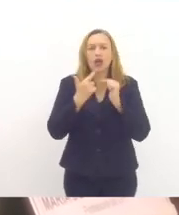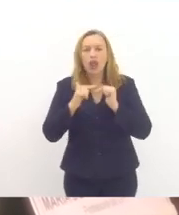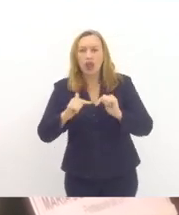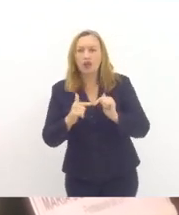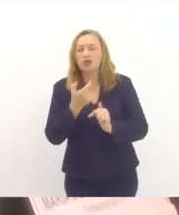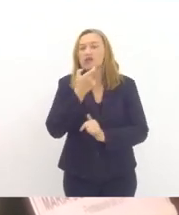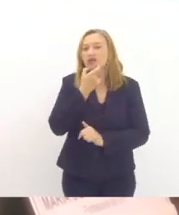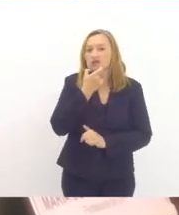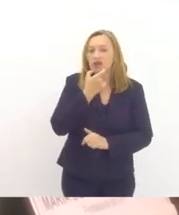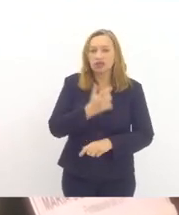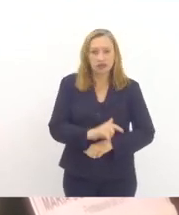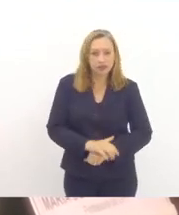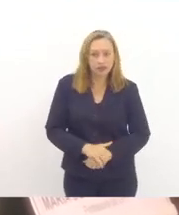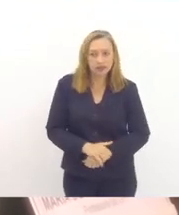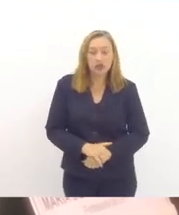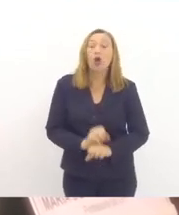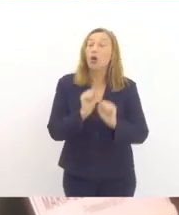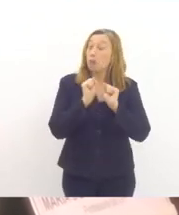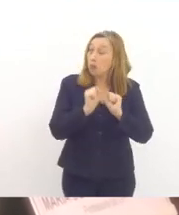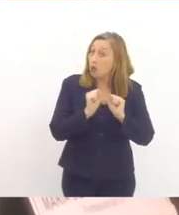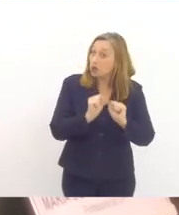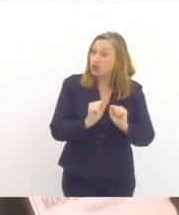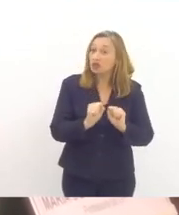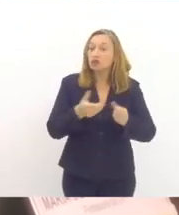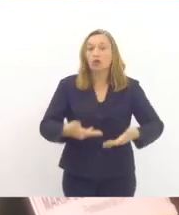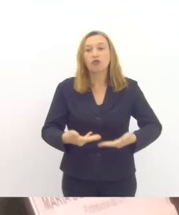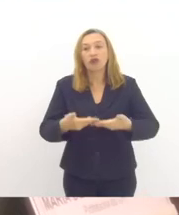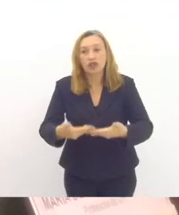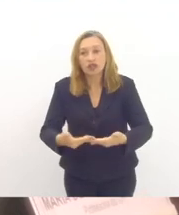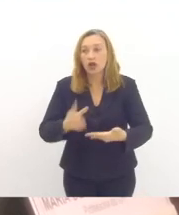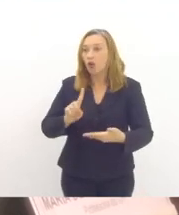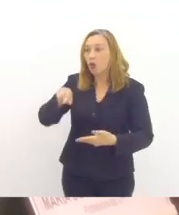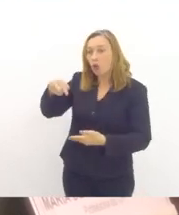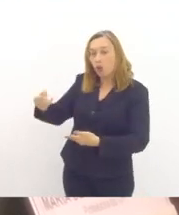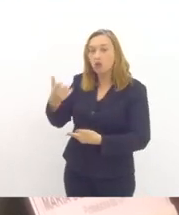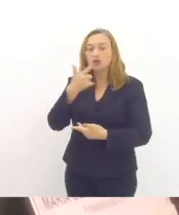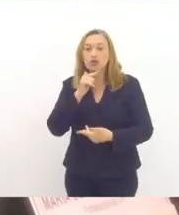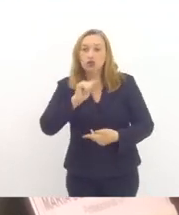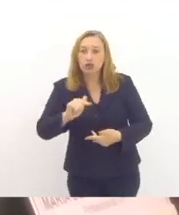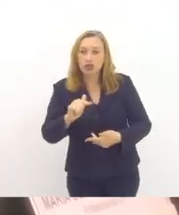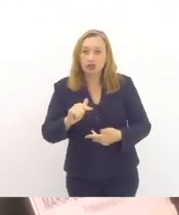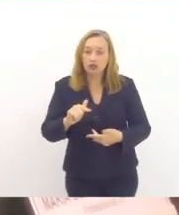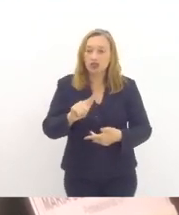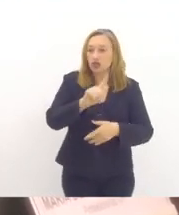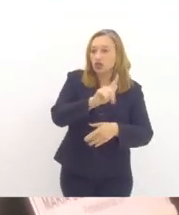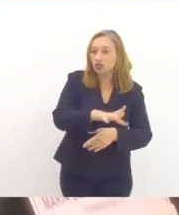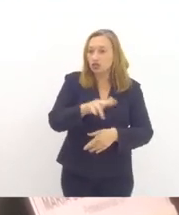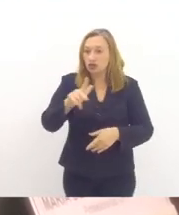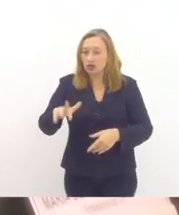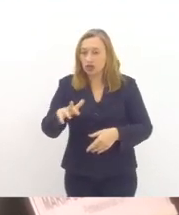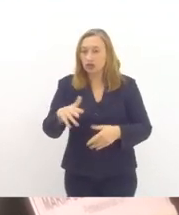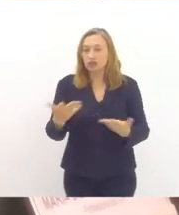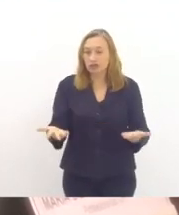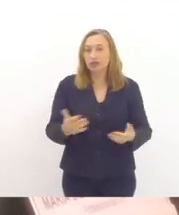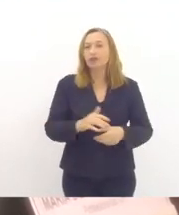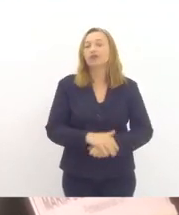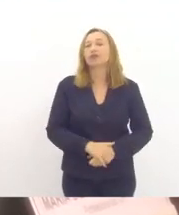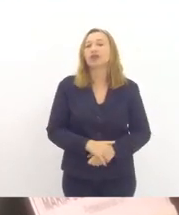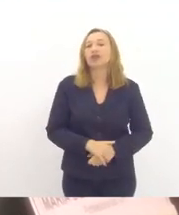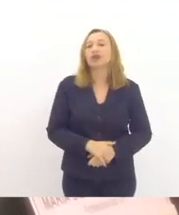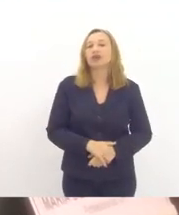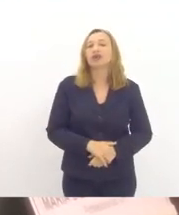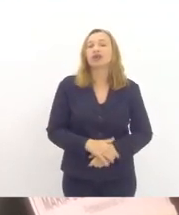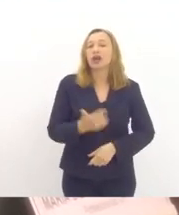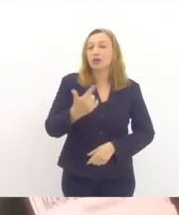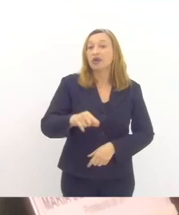inglesa, podendo ser oferecidas outras línguas estrangeiras em caráter optativo. Repete-se